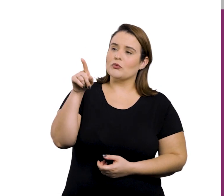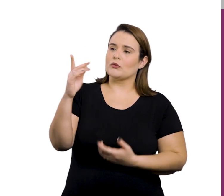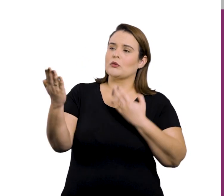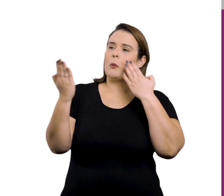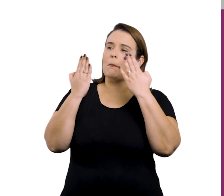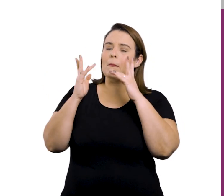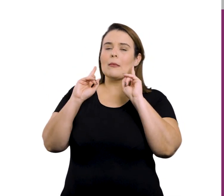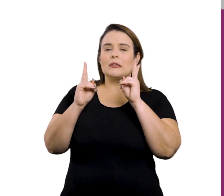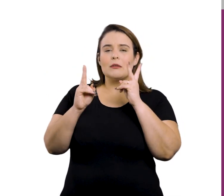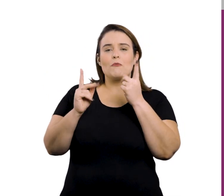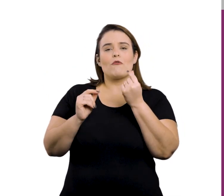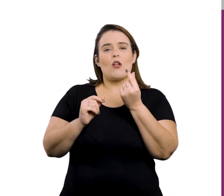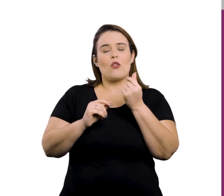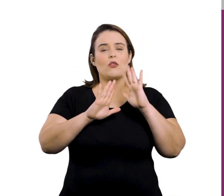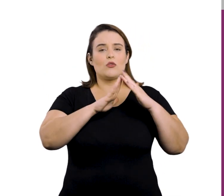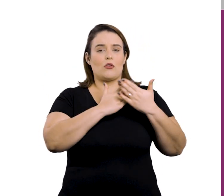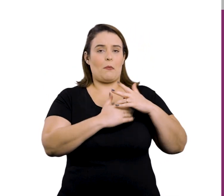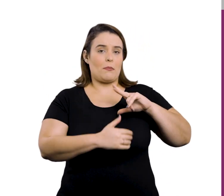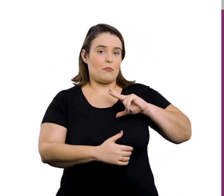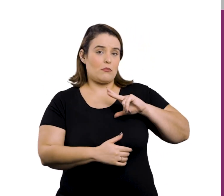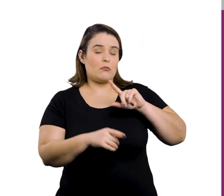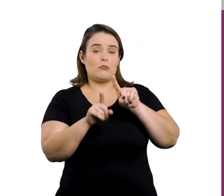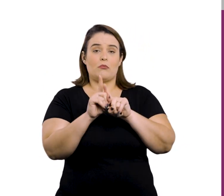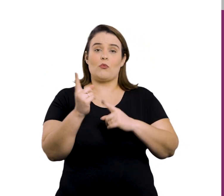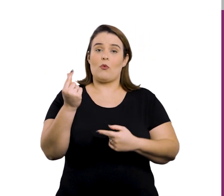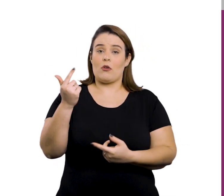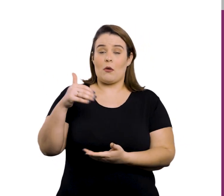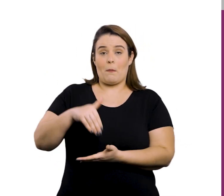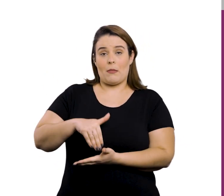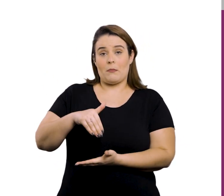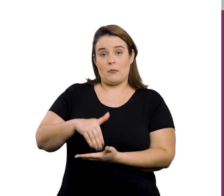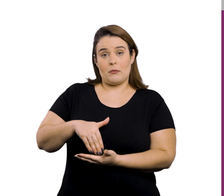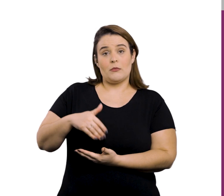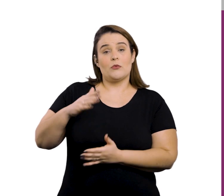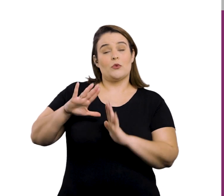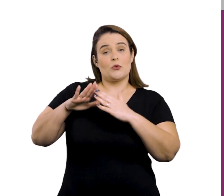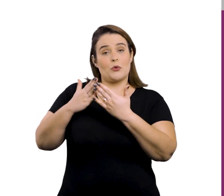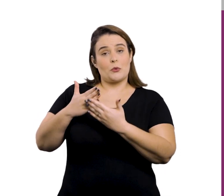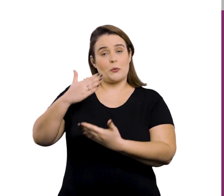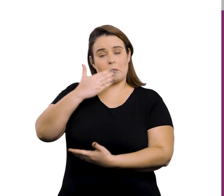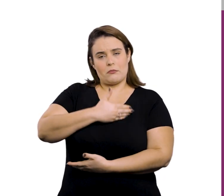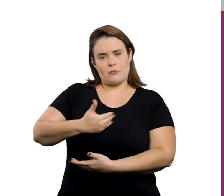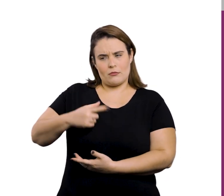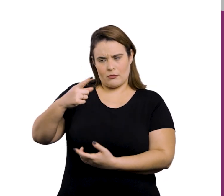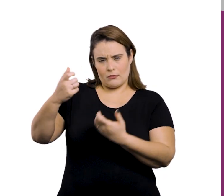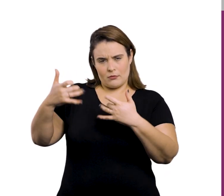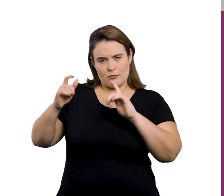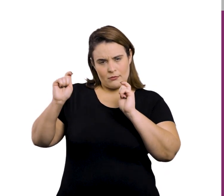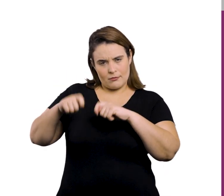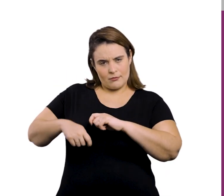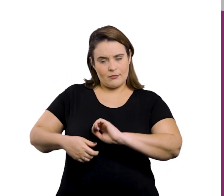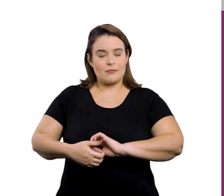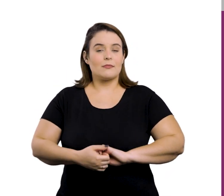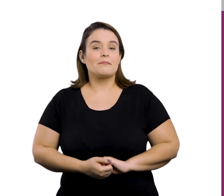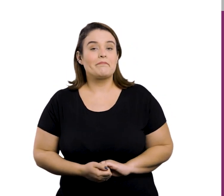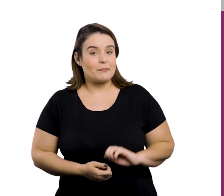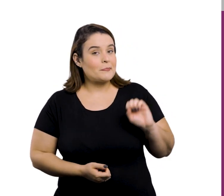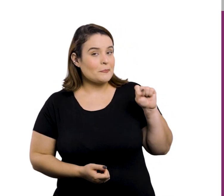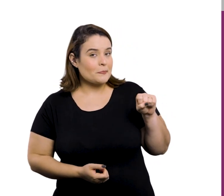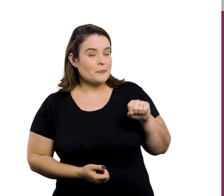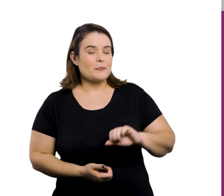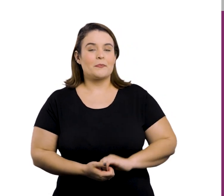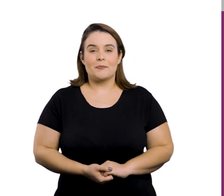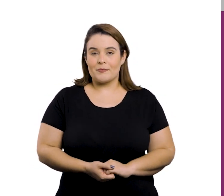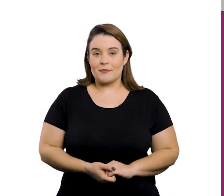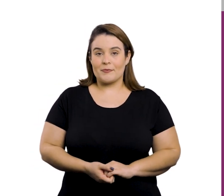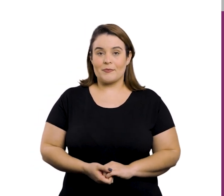suas palestras, você costuma comparar o valor de uma mensalidade de escola particular com os gastos mínimos de uma escola pública.